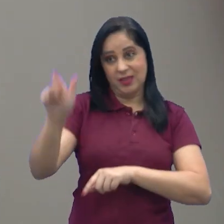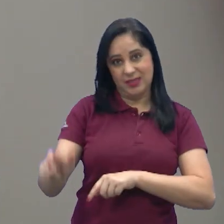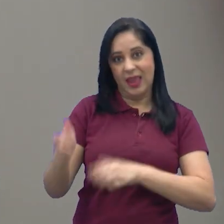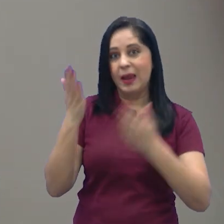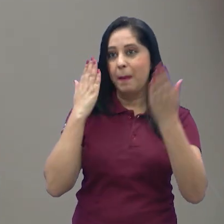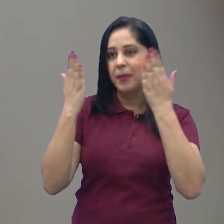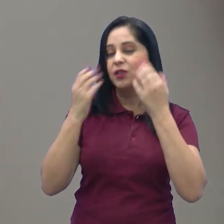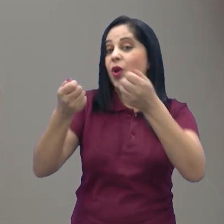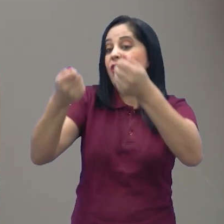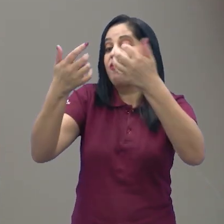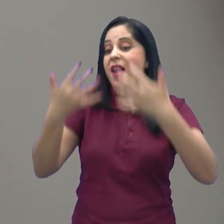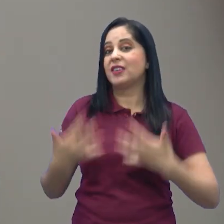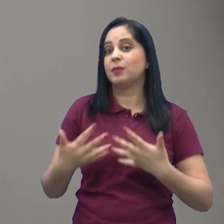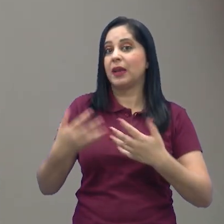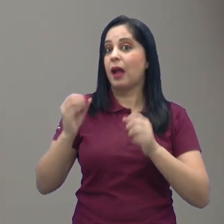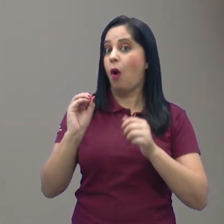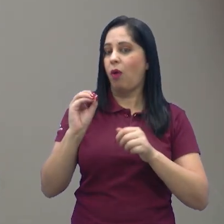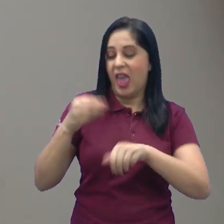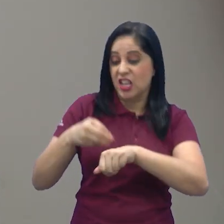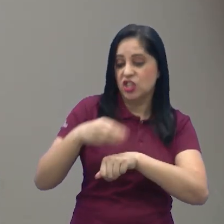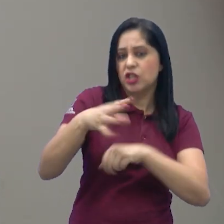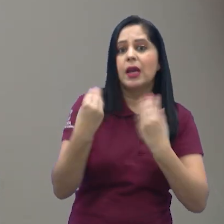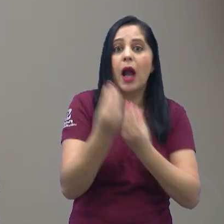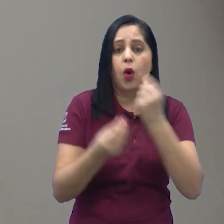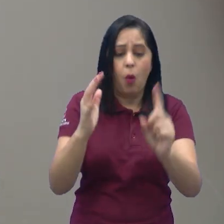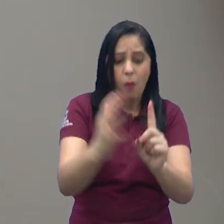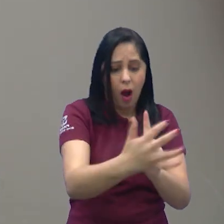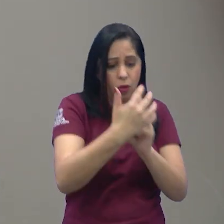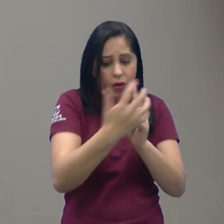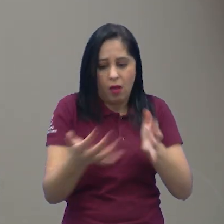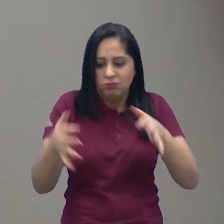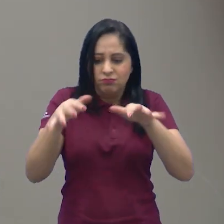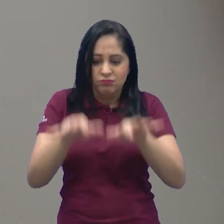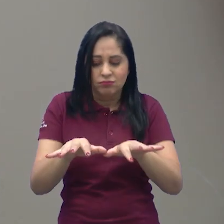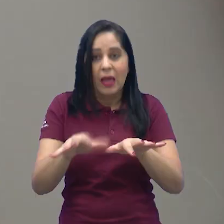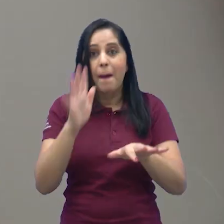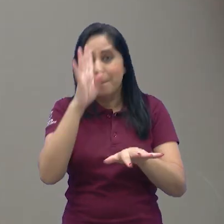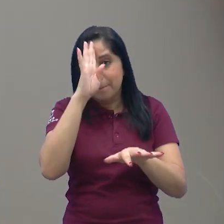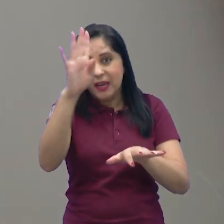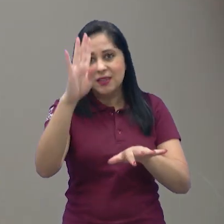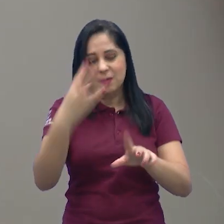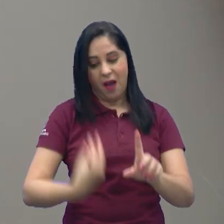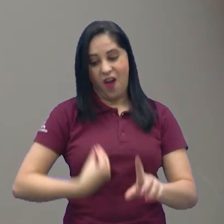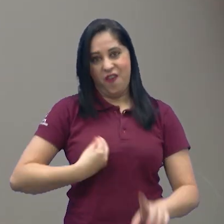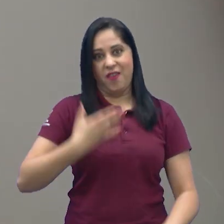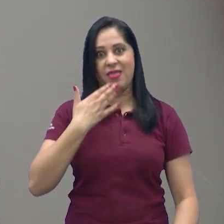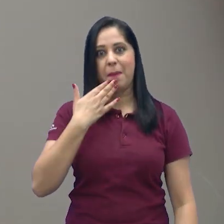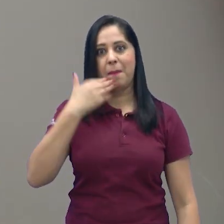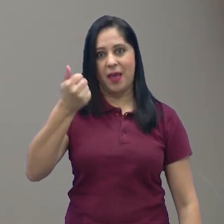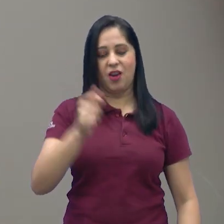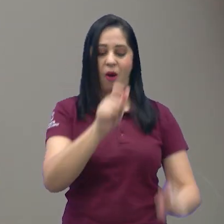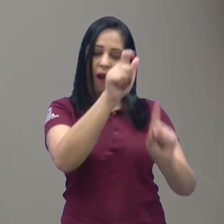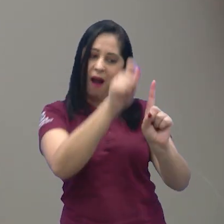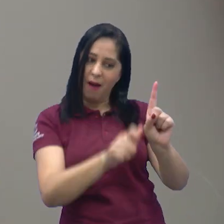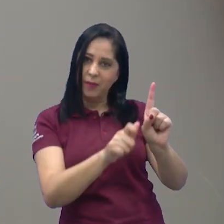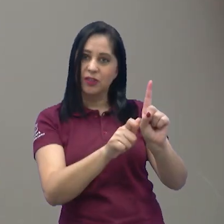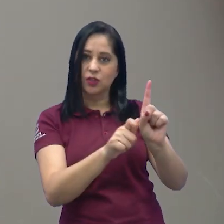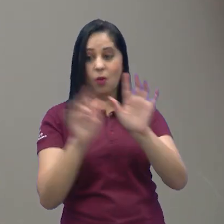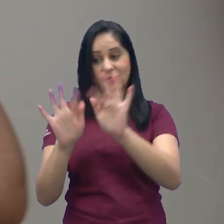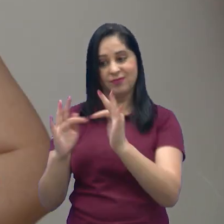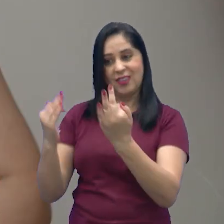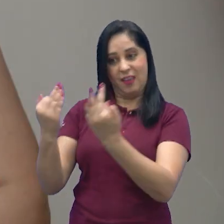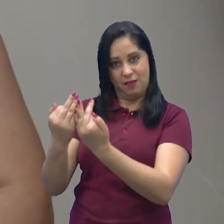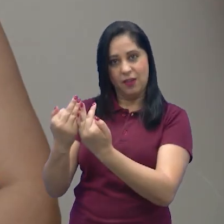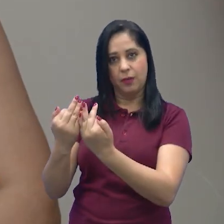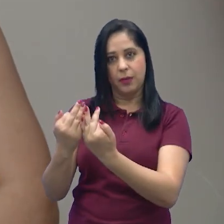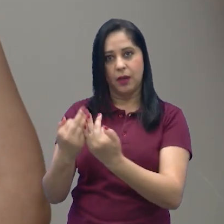falar sobre dicas de acolhimento, inclusão e principalmente qualidade de vida para os pacientes e familiares. Então fica